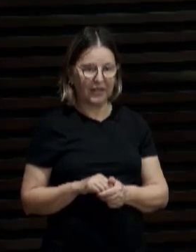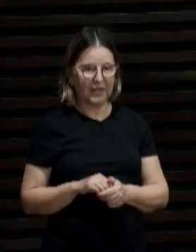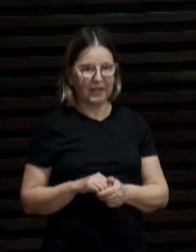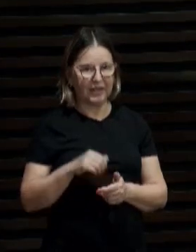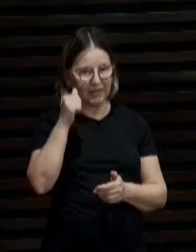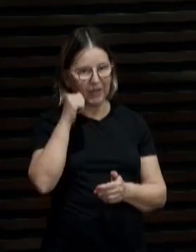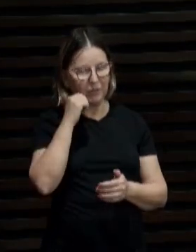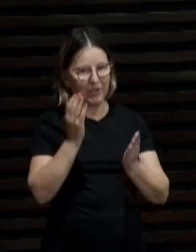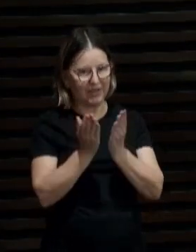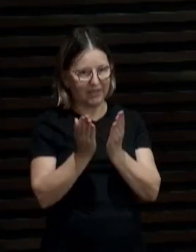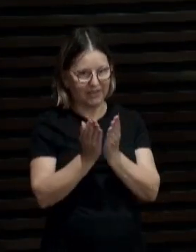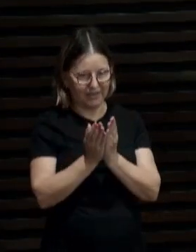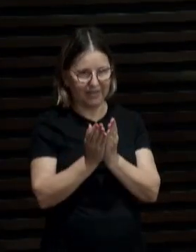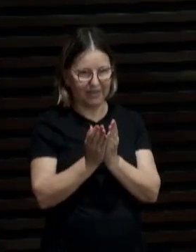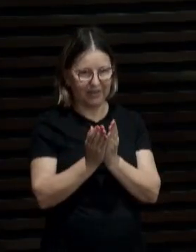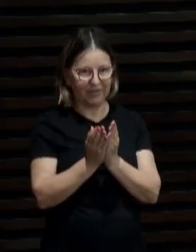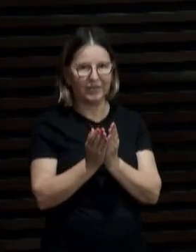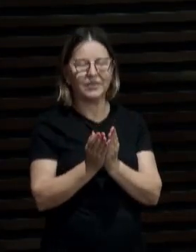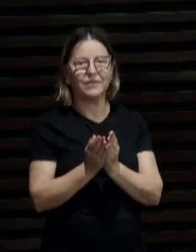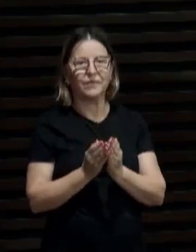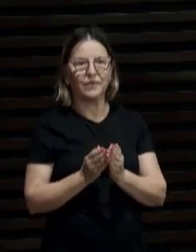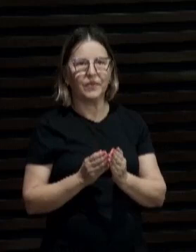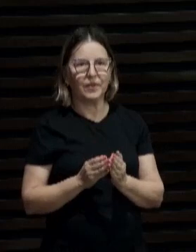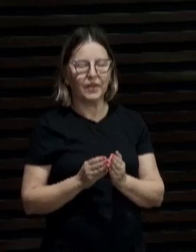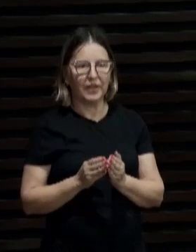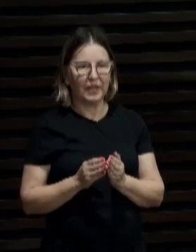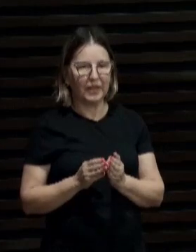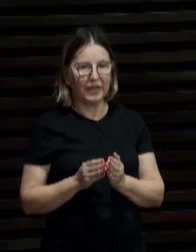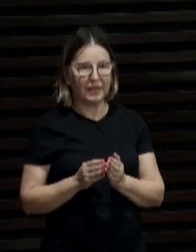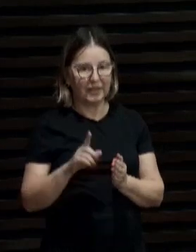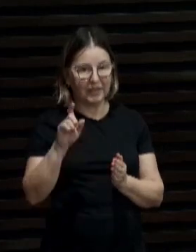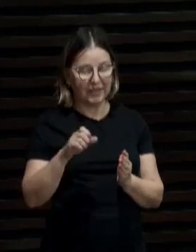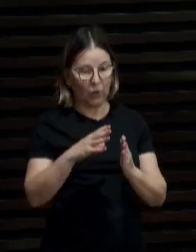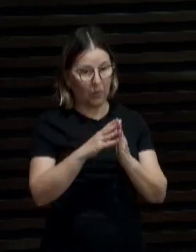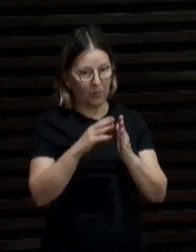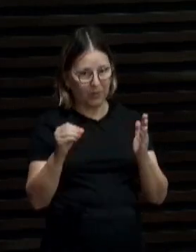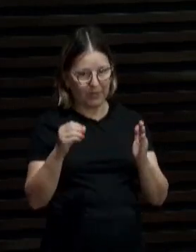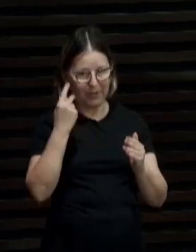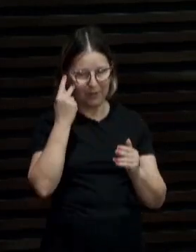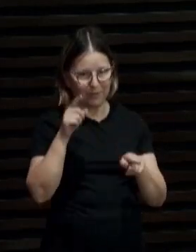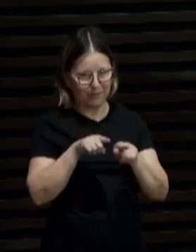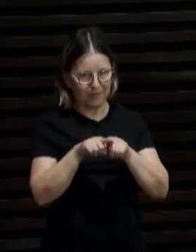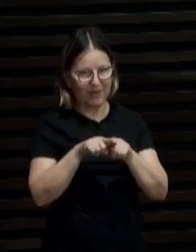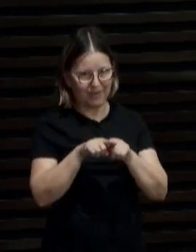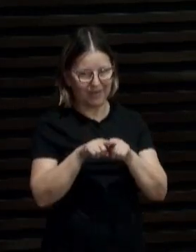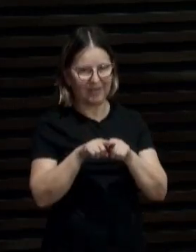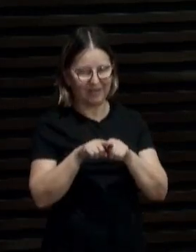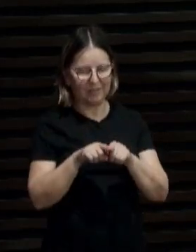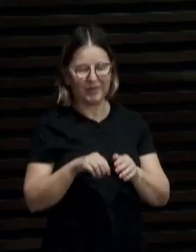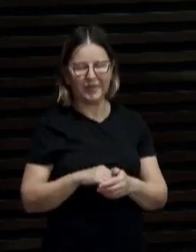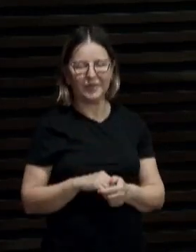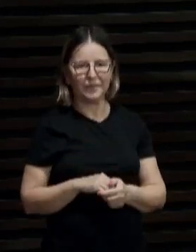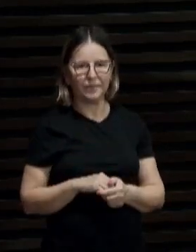né, de ensino, de conduta. Maria, você imagina uma igreja em que teve Paulo,